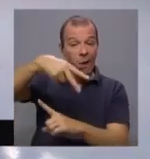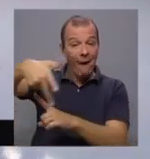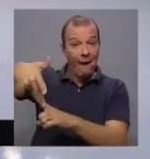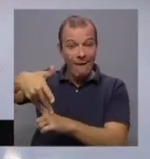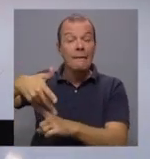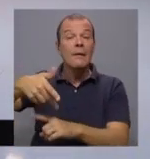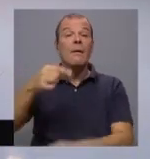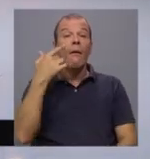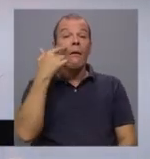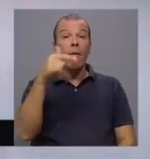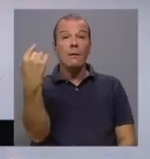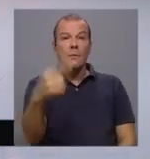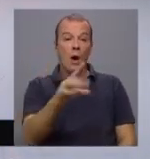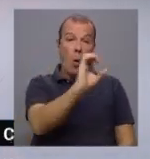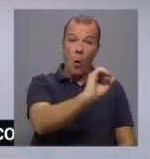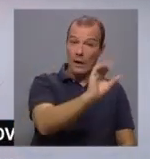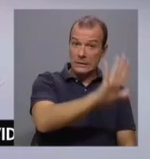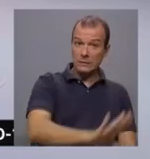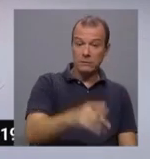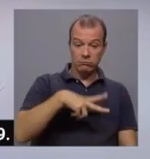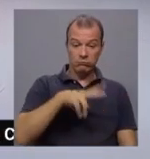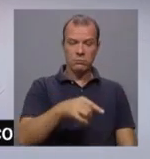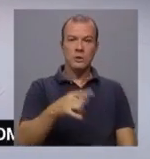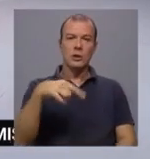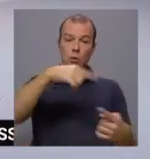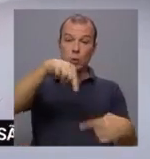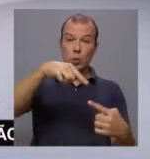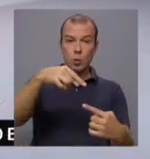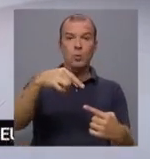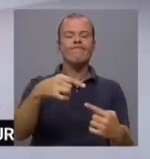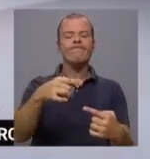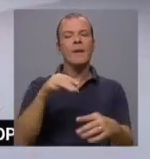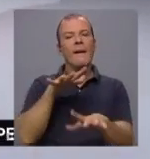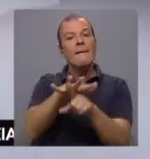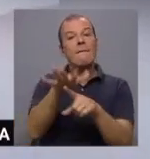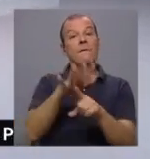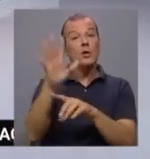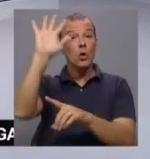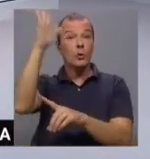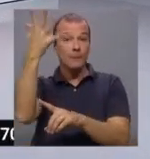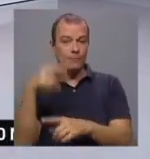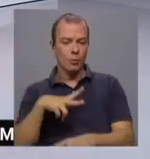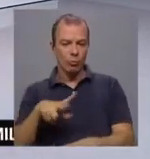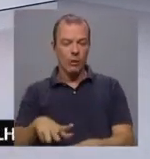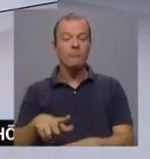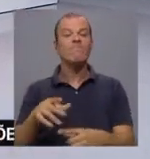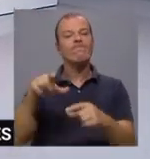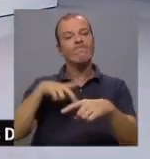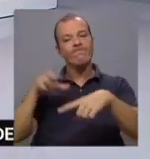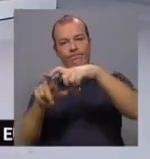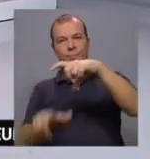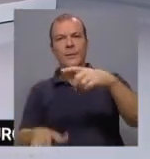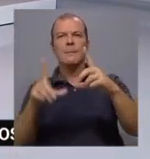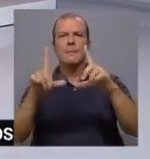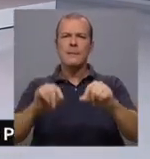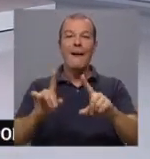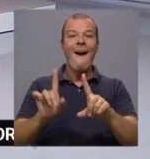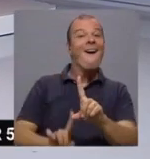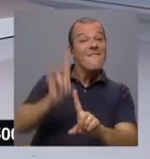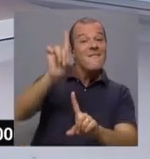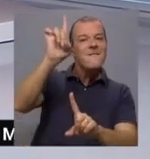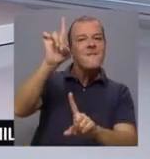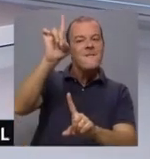que temos ao oeste Portugal continental um anticiclone, que está a influenciar o estado do tempo em Portugal continental, mas também uma depressão em altitude